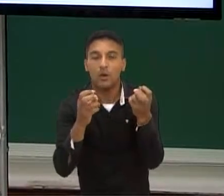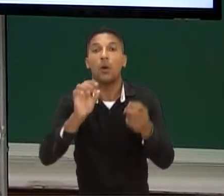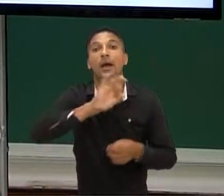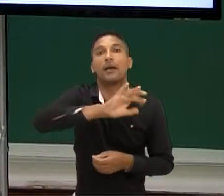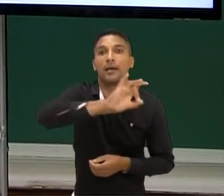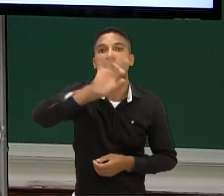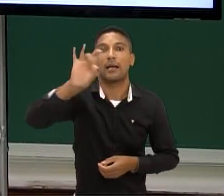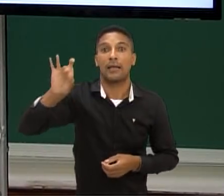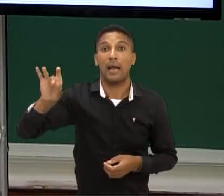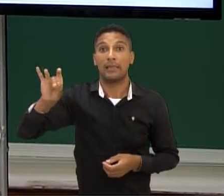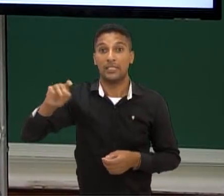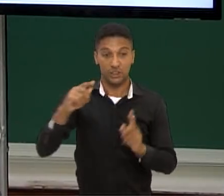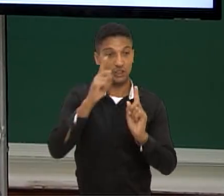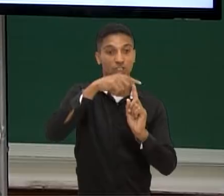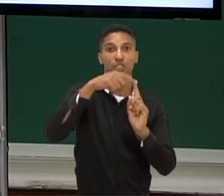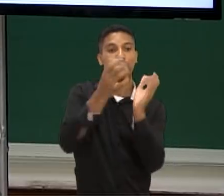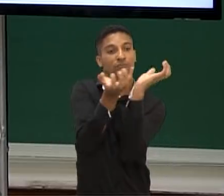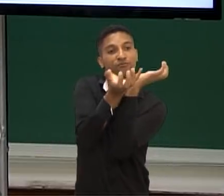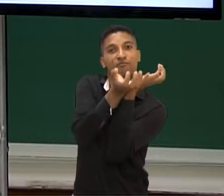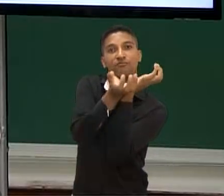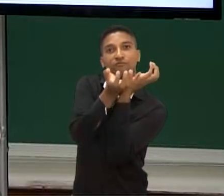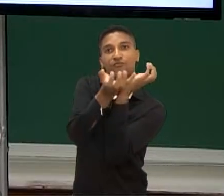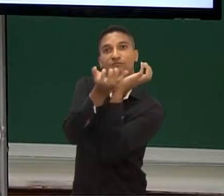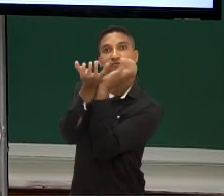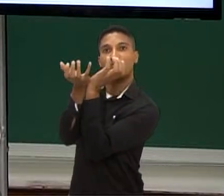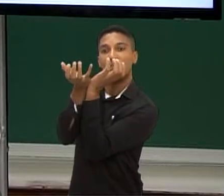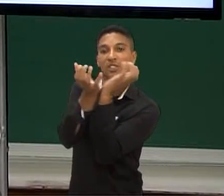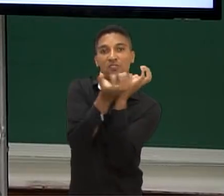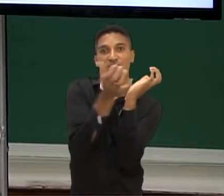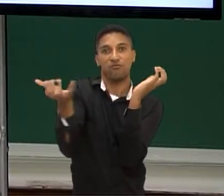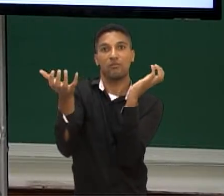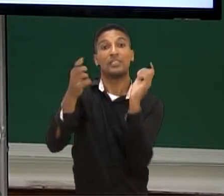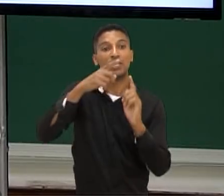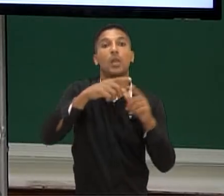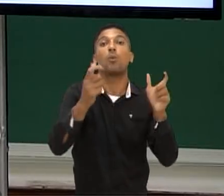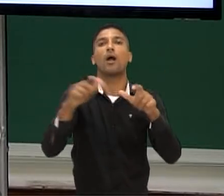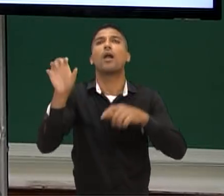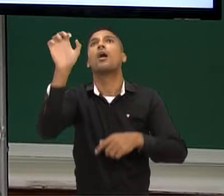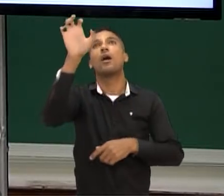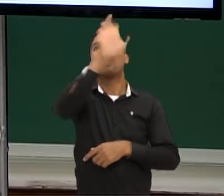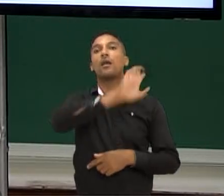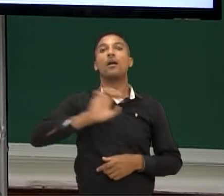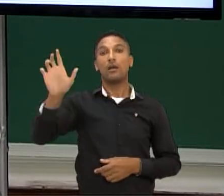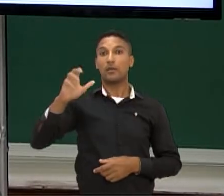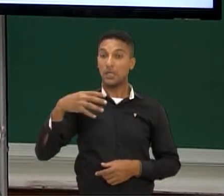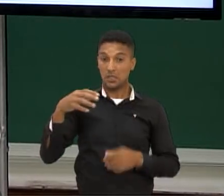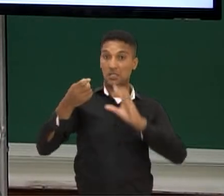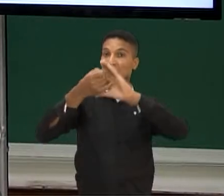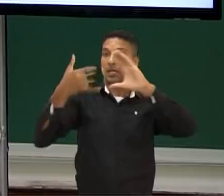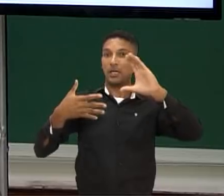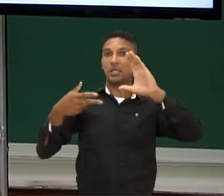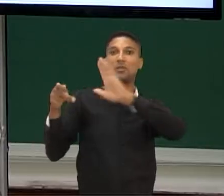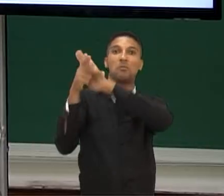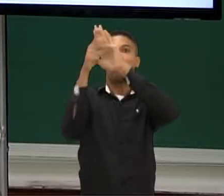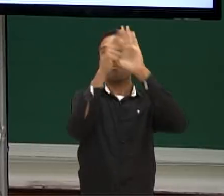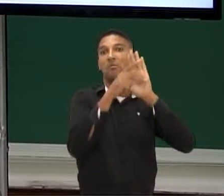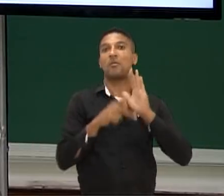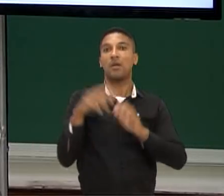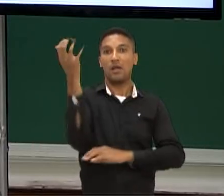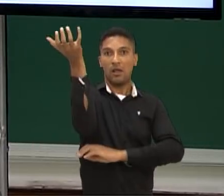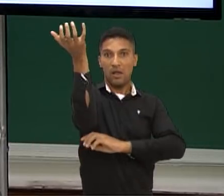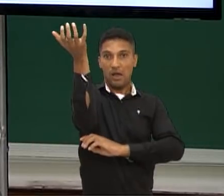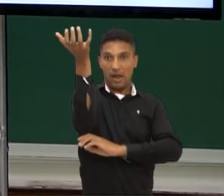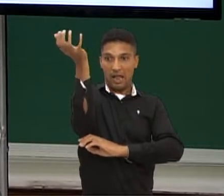elas se adaptam e elas crescem relacionado totalmente com o tipo de clima daquela região